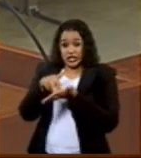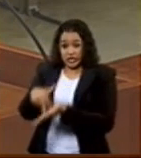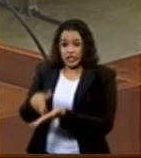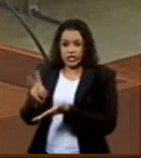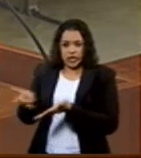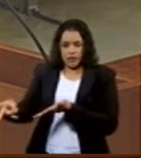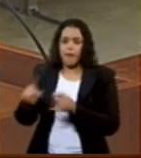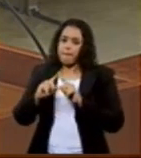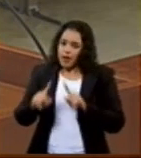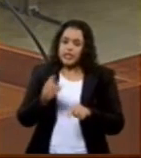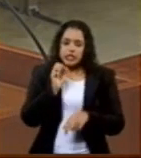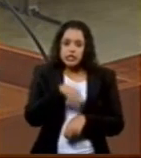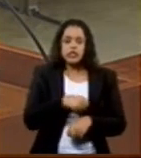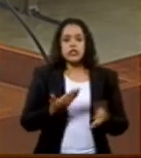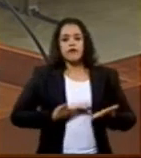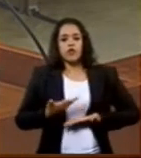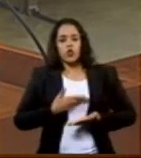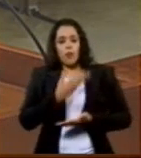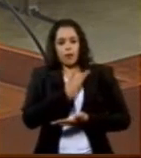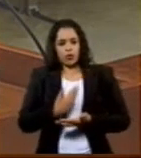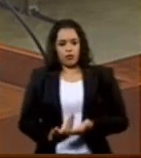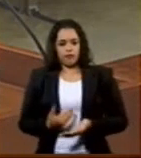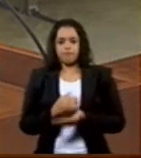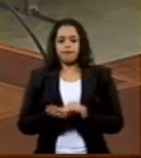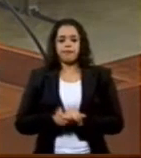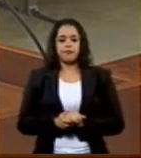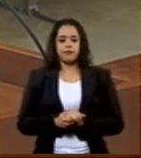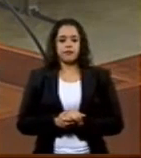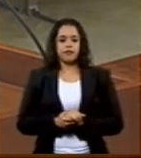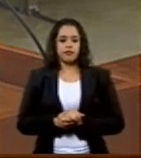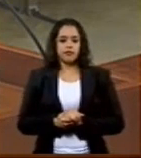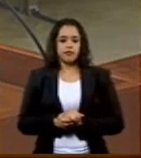servidor público. Muito bem.